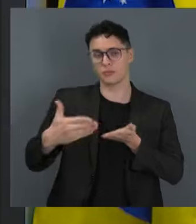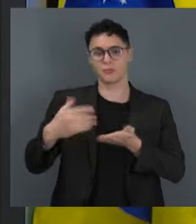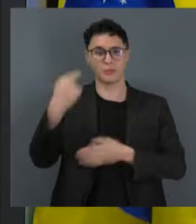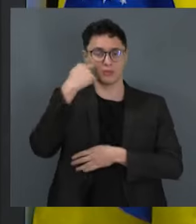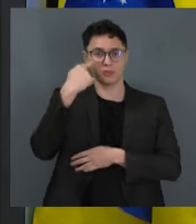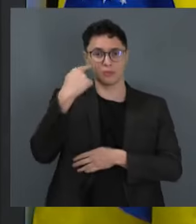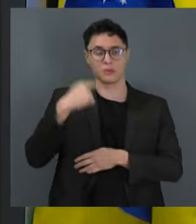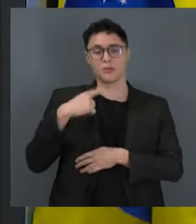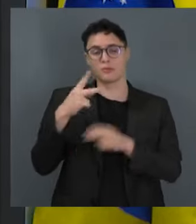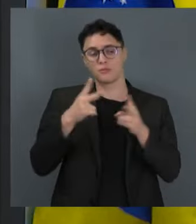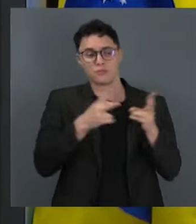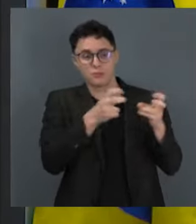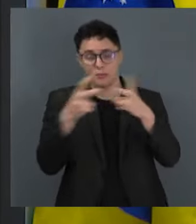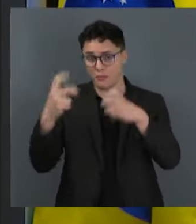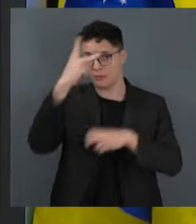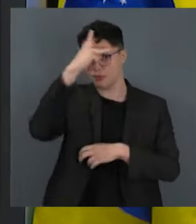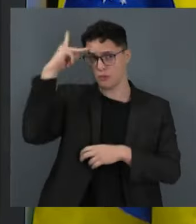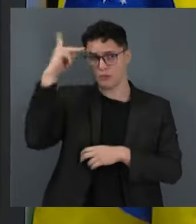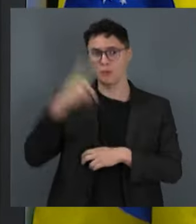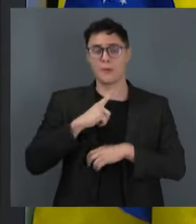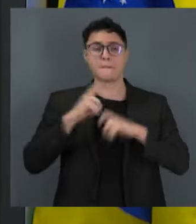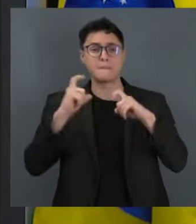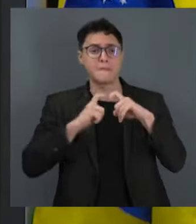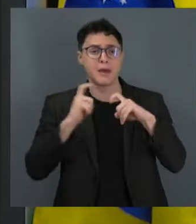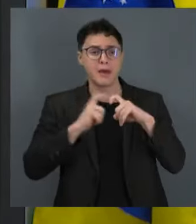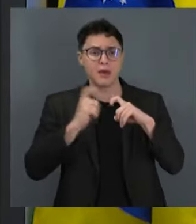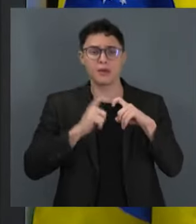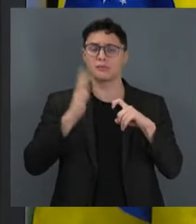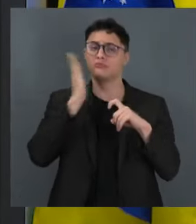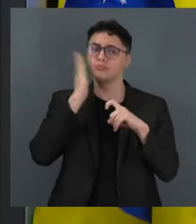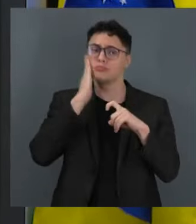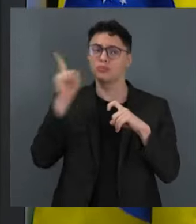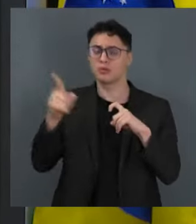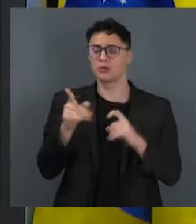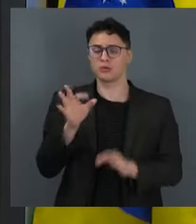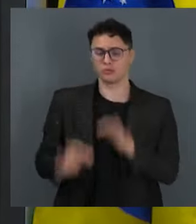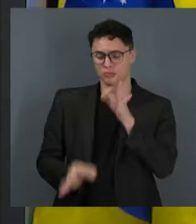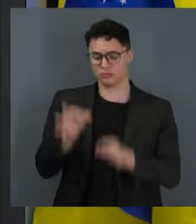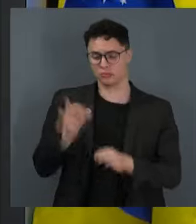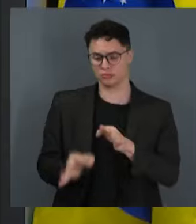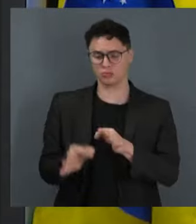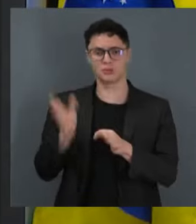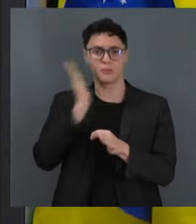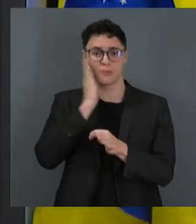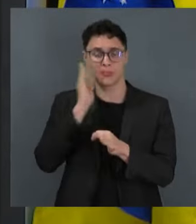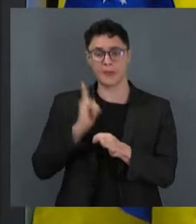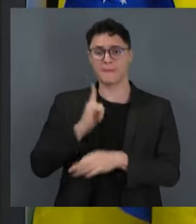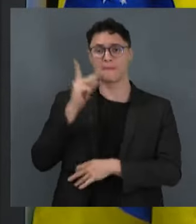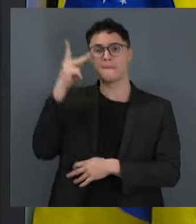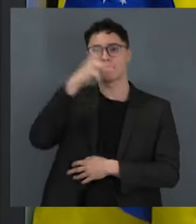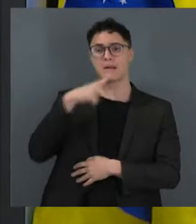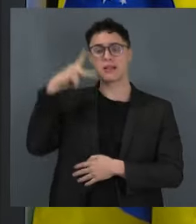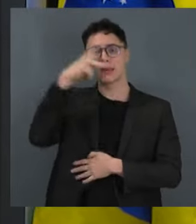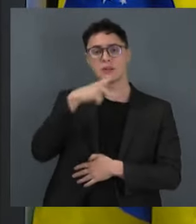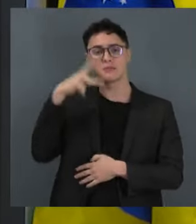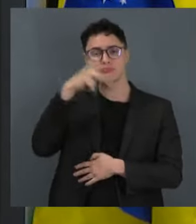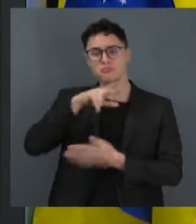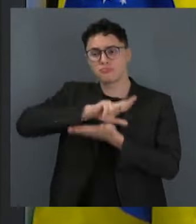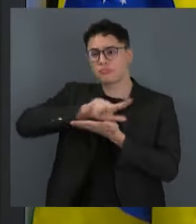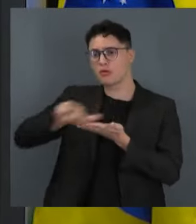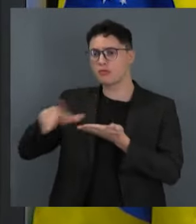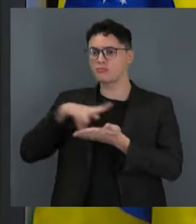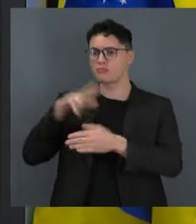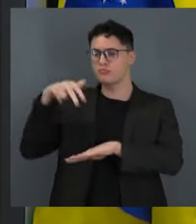podemos ouvir especialistas médicos juristas parlamentares que